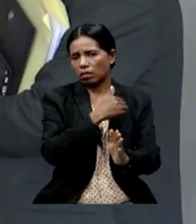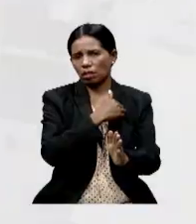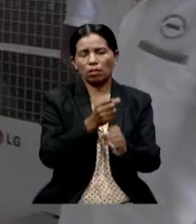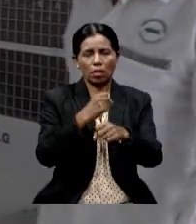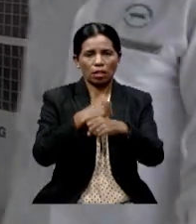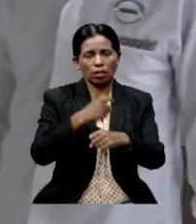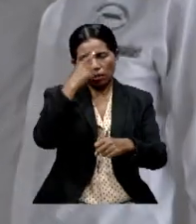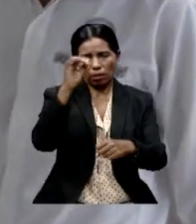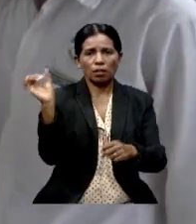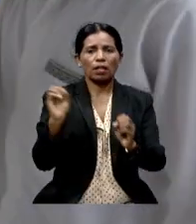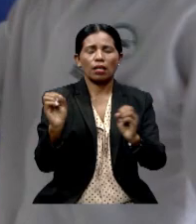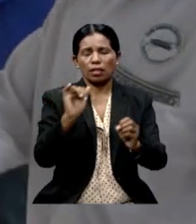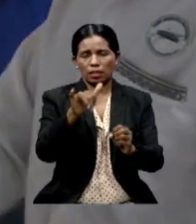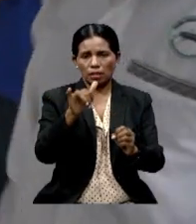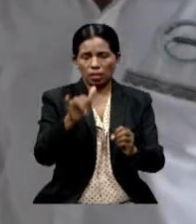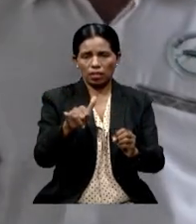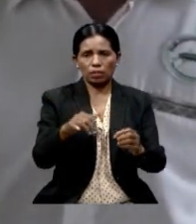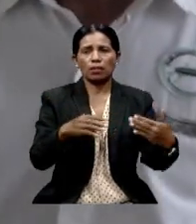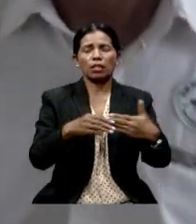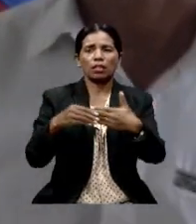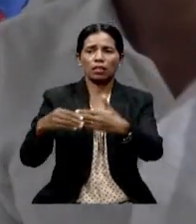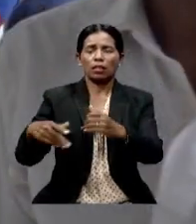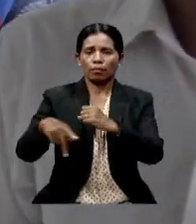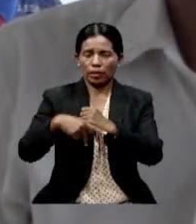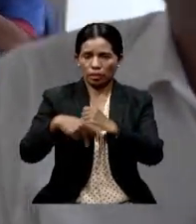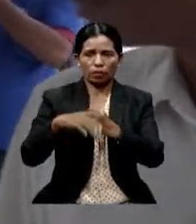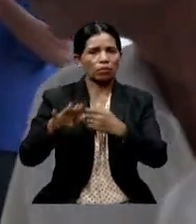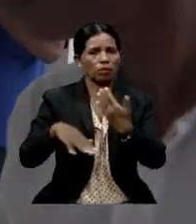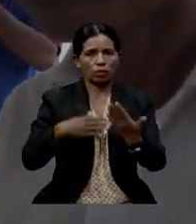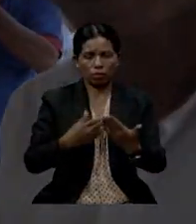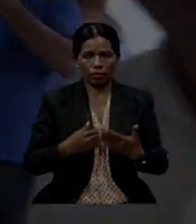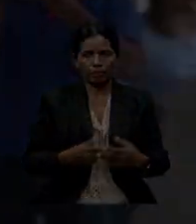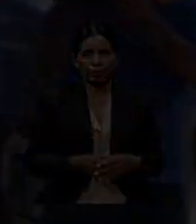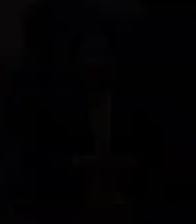concordância entre líder bancada Emerenciana Martins Tito Silva GMN.